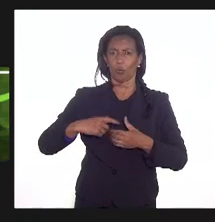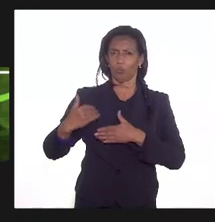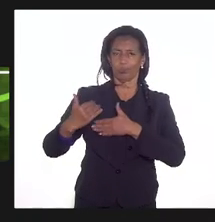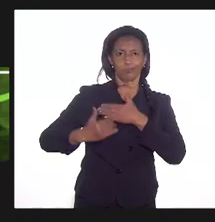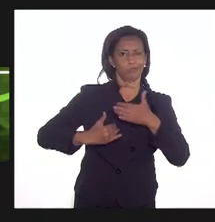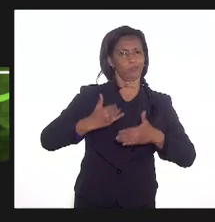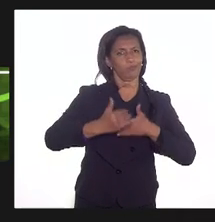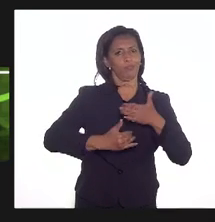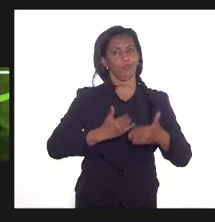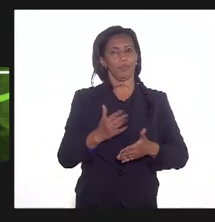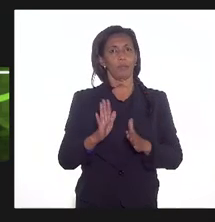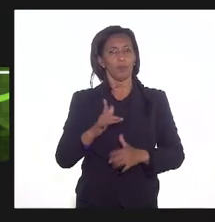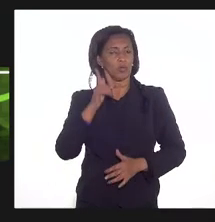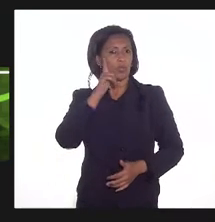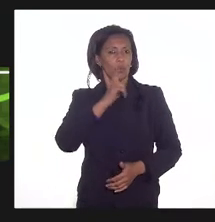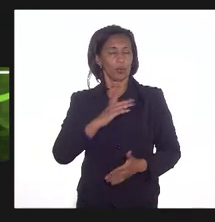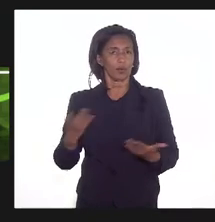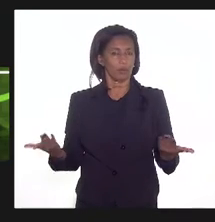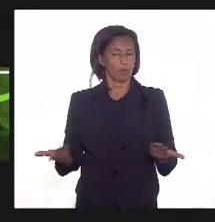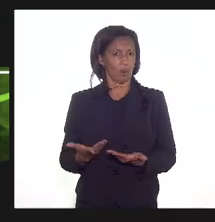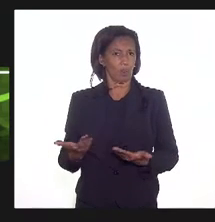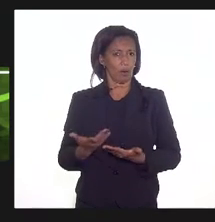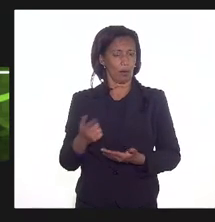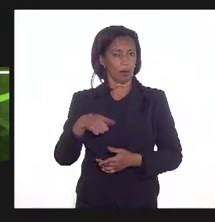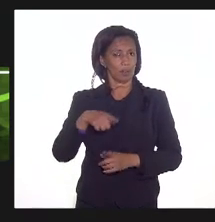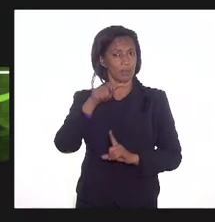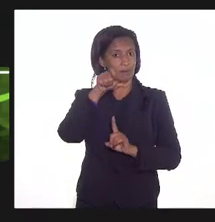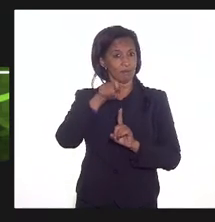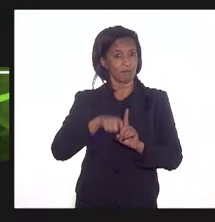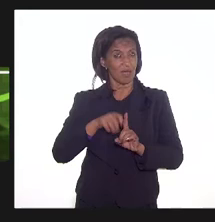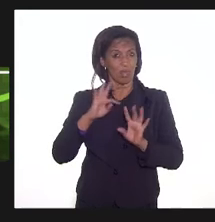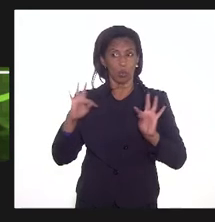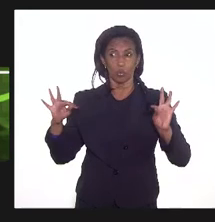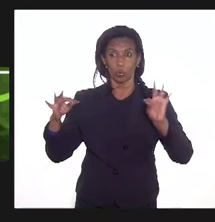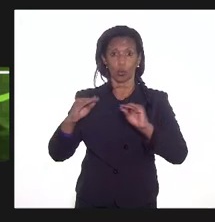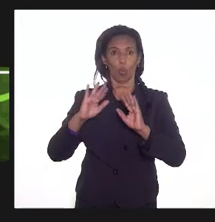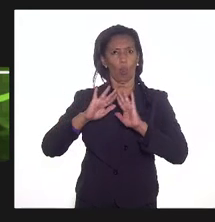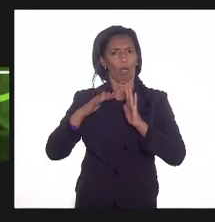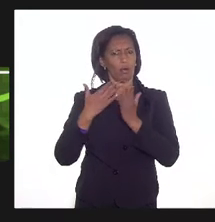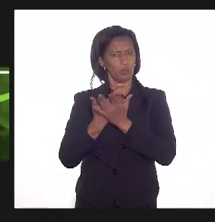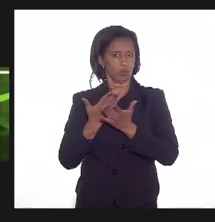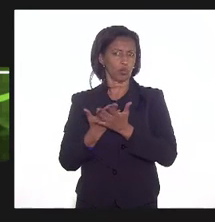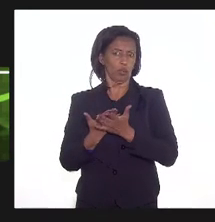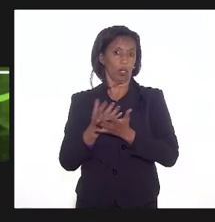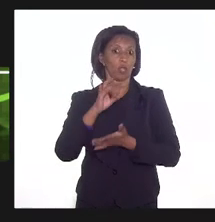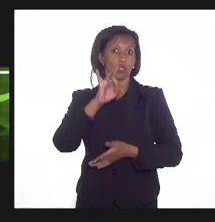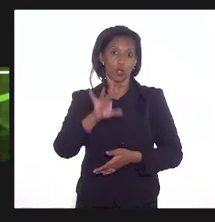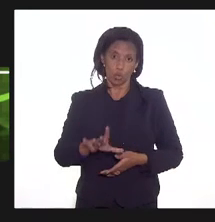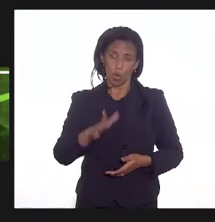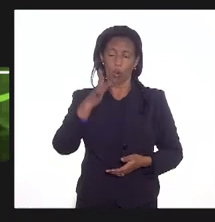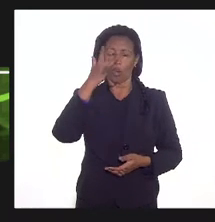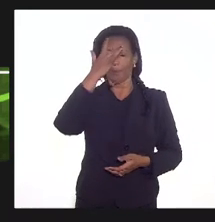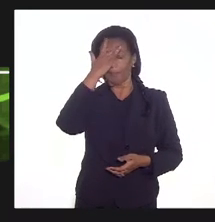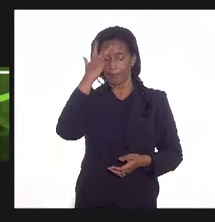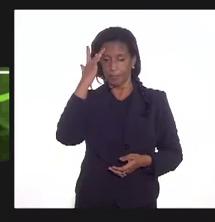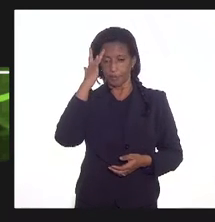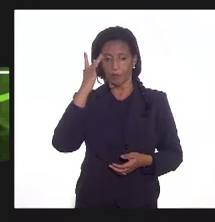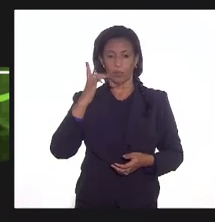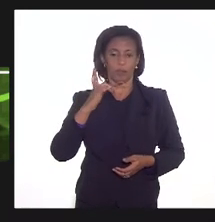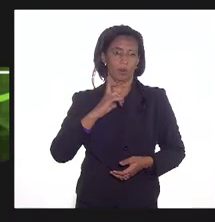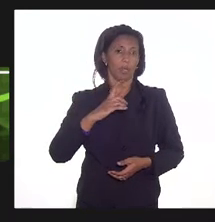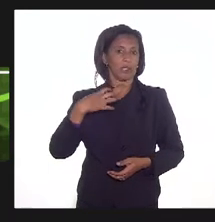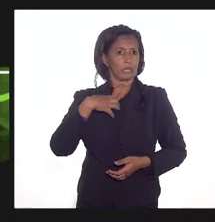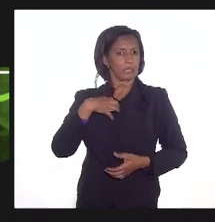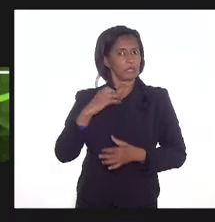mas a gente já conseguiu agora nesse mês trazer toda a escola claro que só que eles e